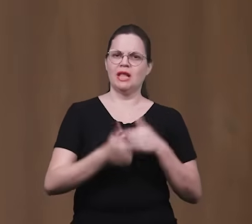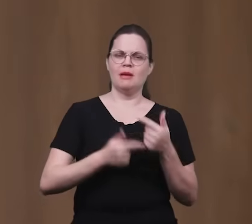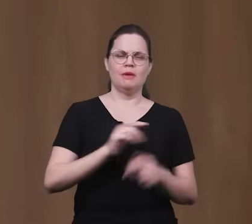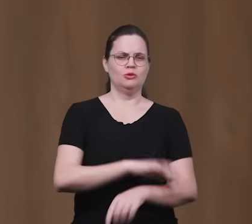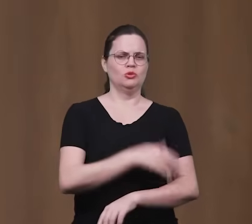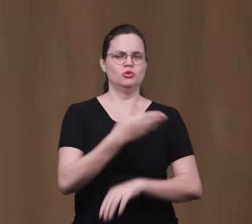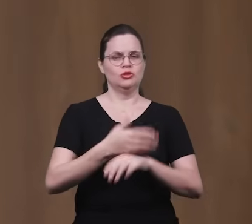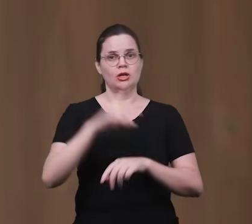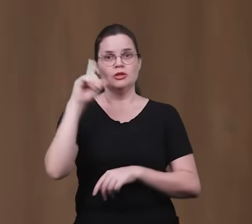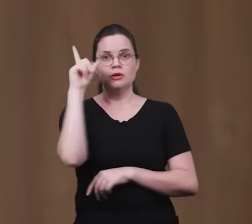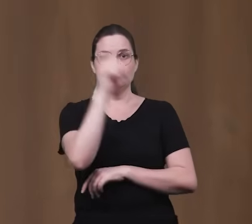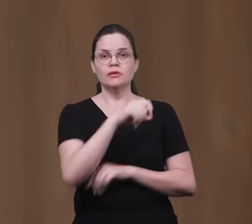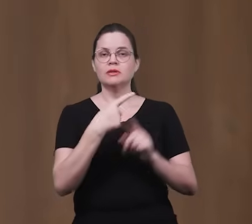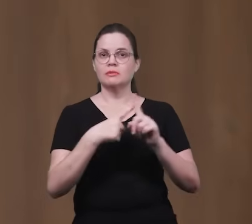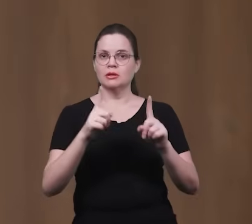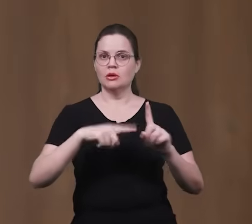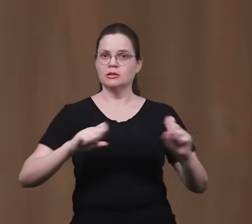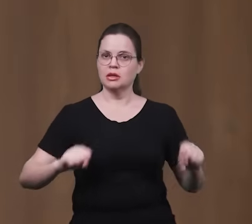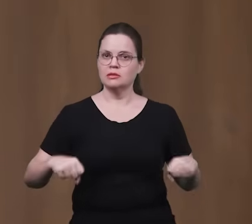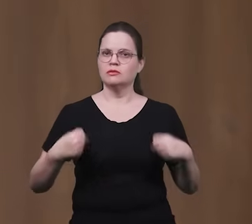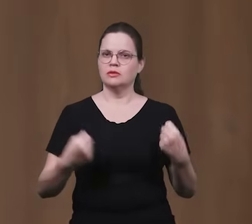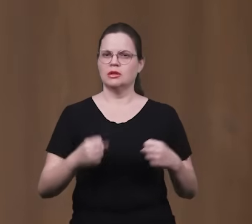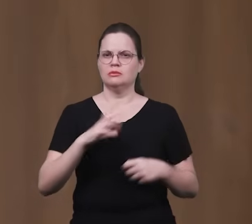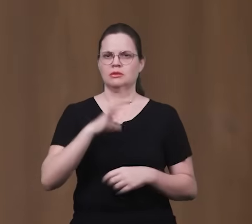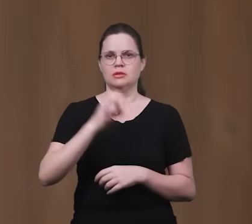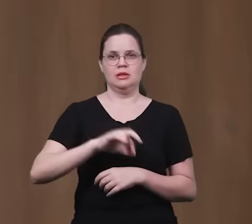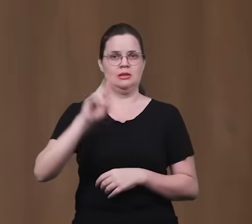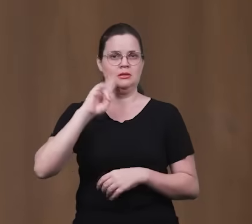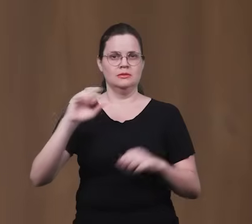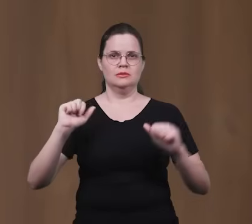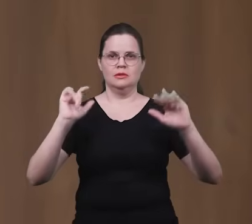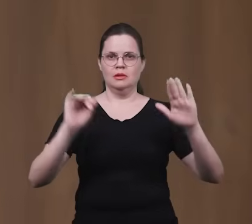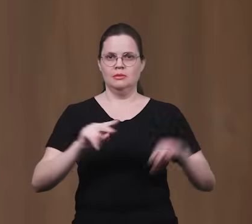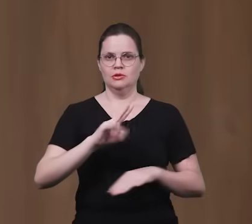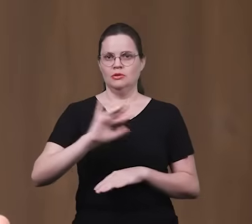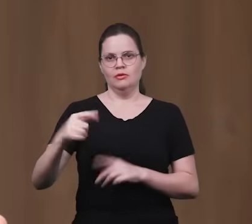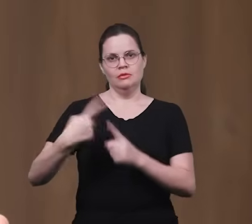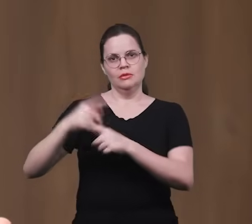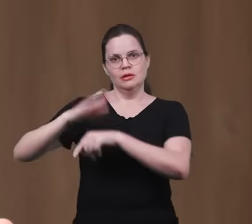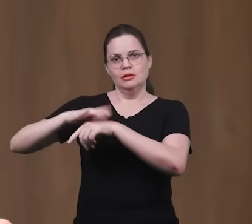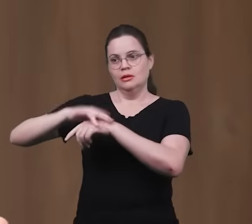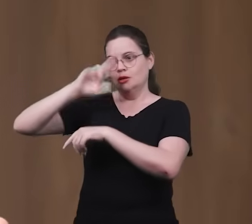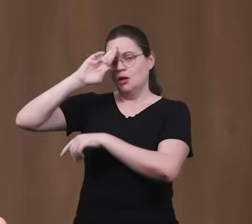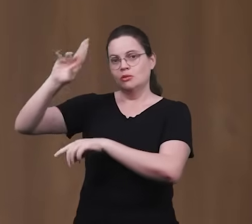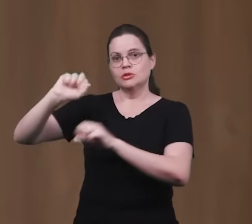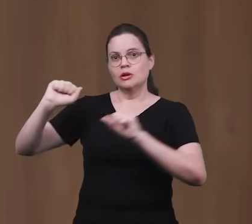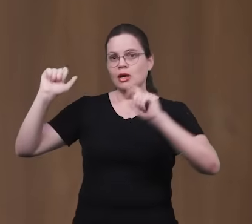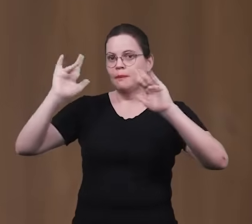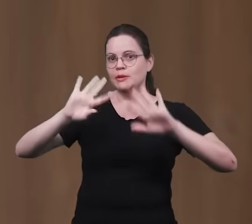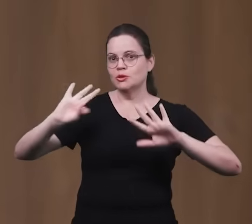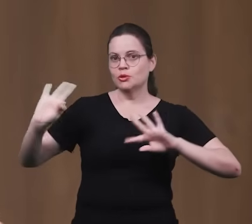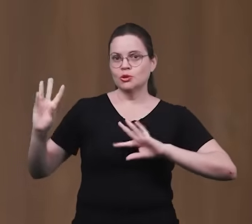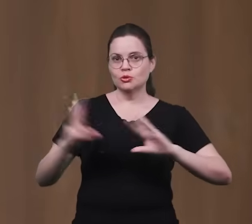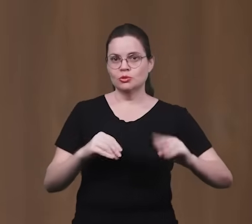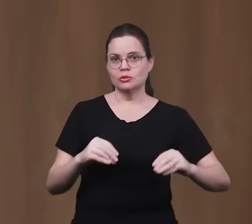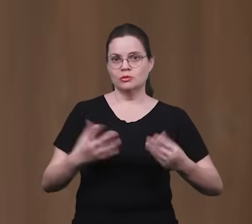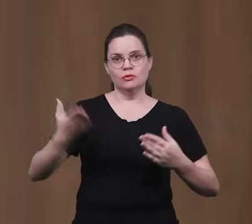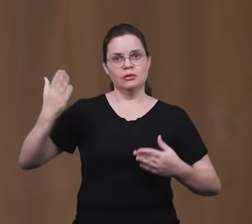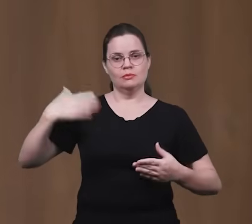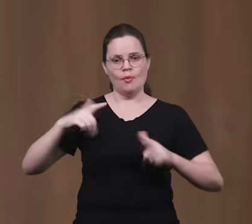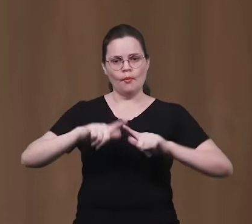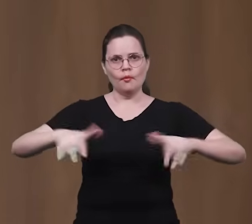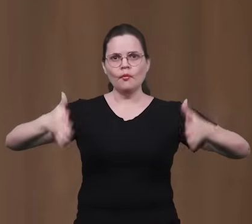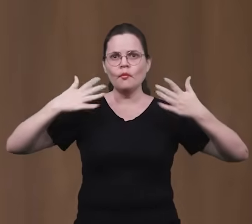todos nós. Mas se nós nos esforçarmos, o Senhor vai nos abençoar, porque é Ele que abre todas as portas. Foi assim com o povo